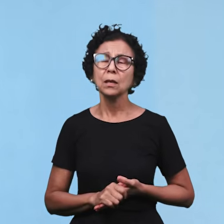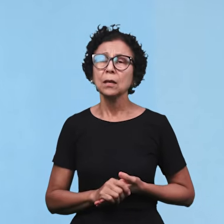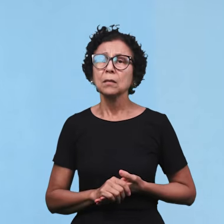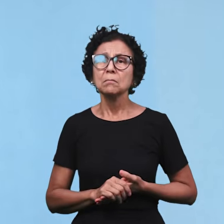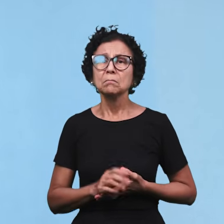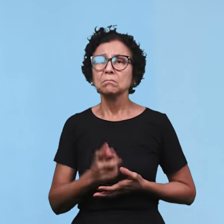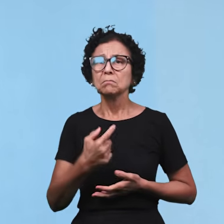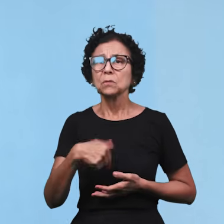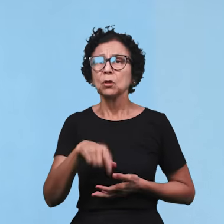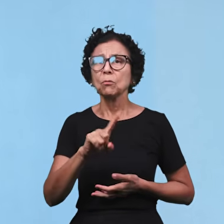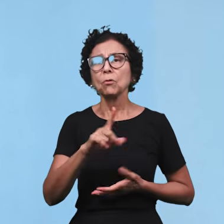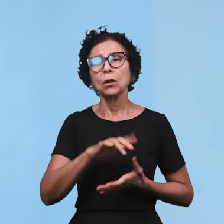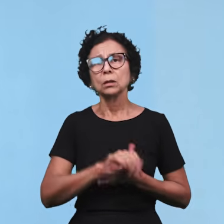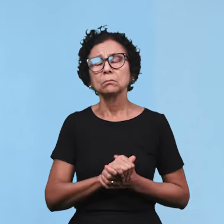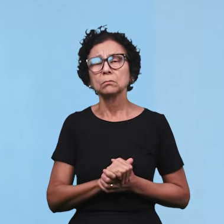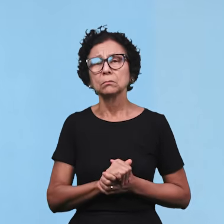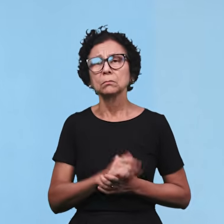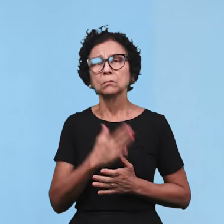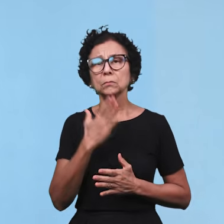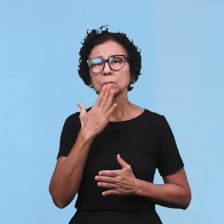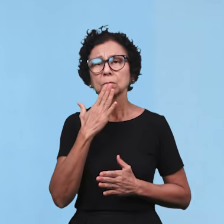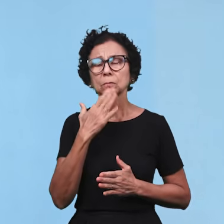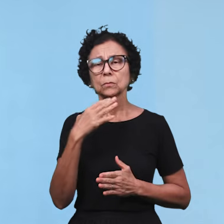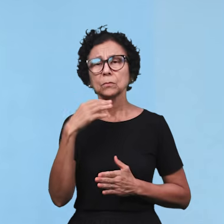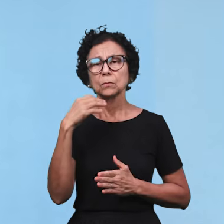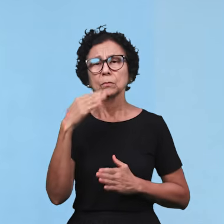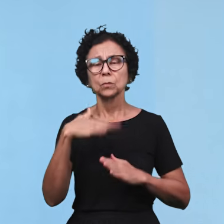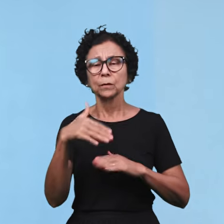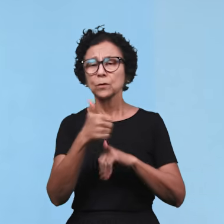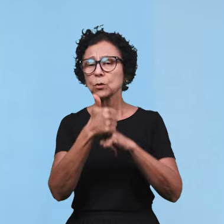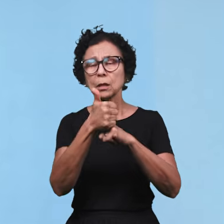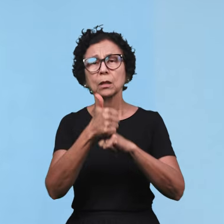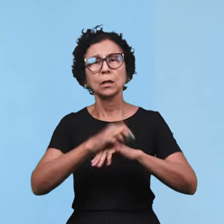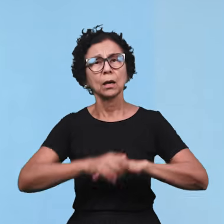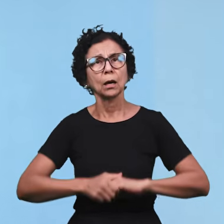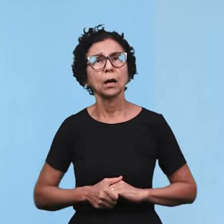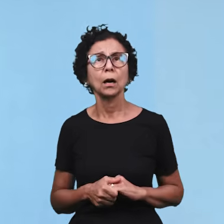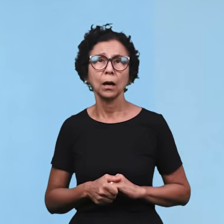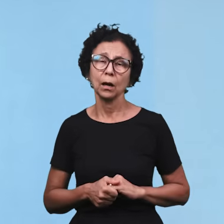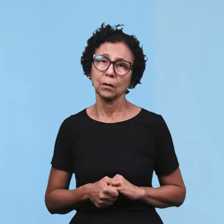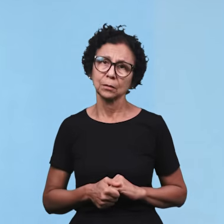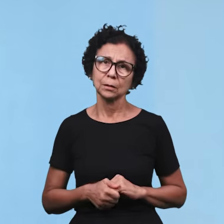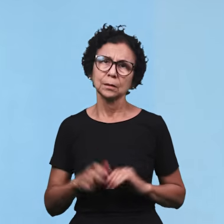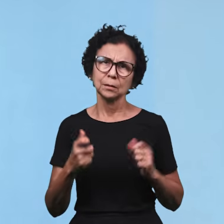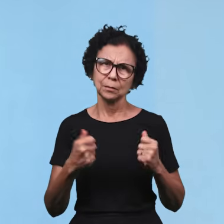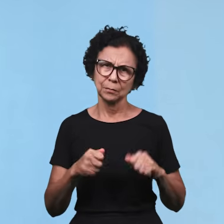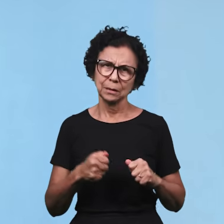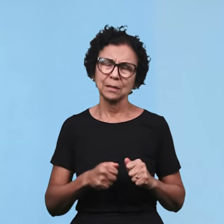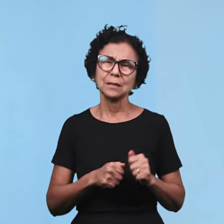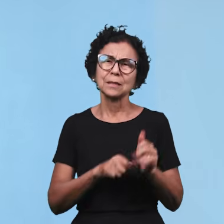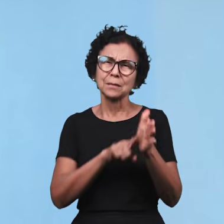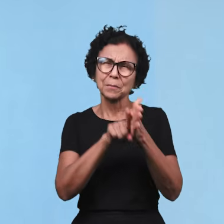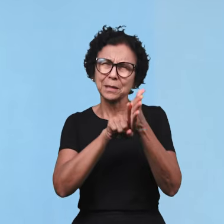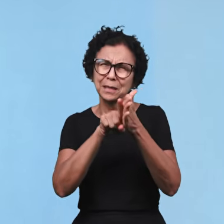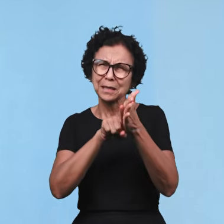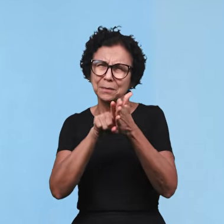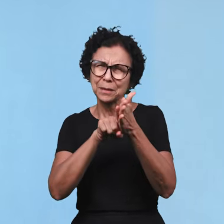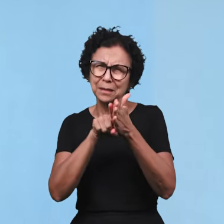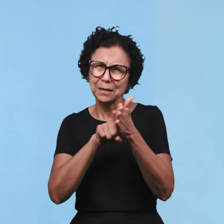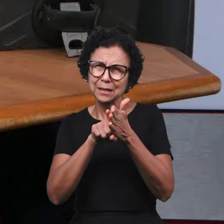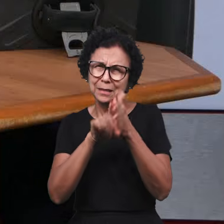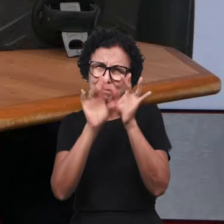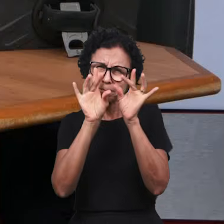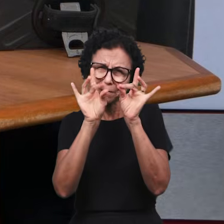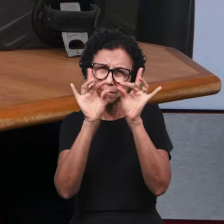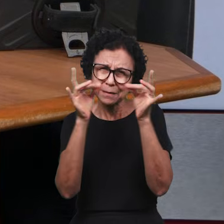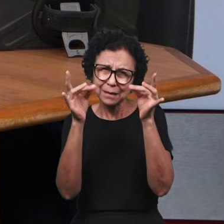profissional que fez uma boa tricoscopia. Porque somente através da anamnese, sem o exame físico, a gente não consegue traçar um bom diagnóstico para o paciente. E eu vejo